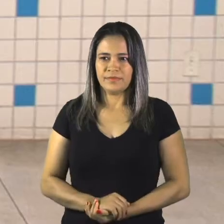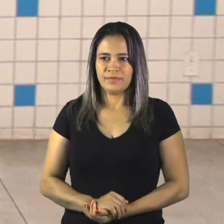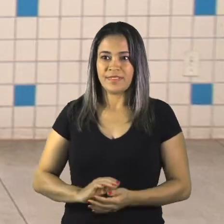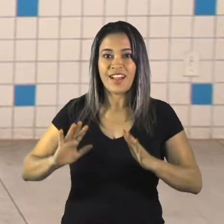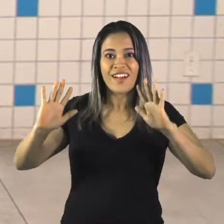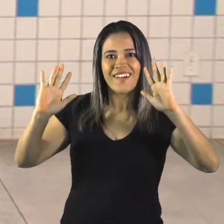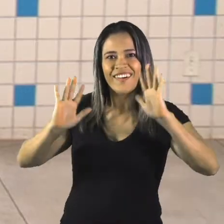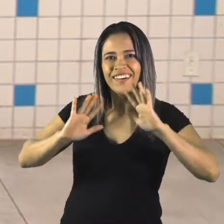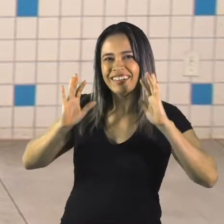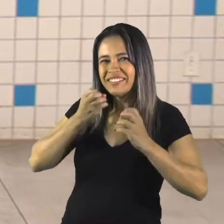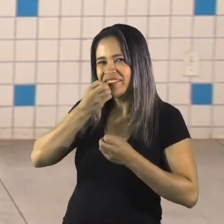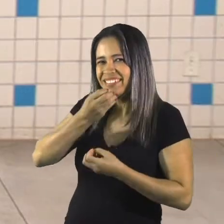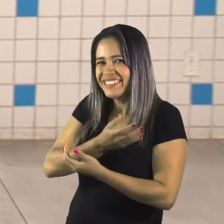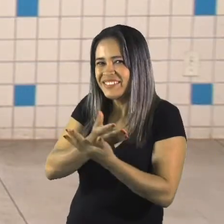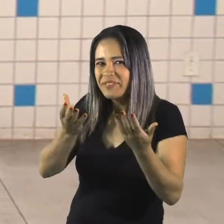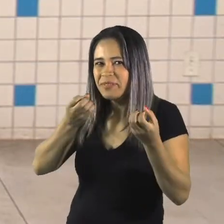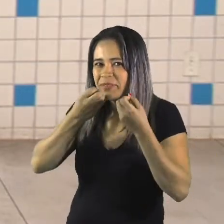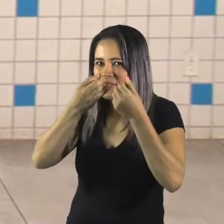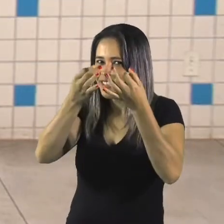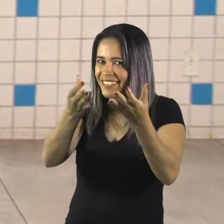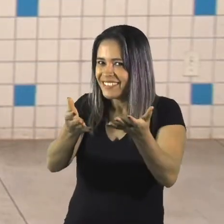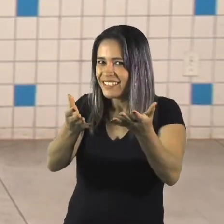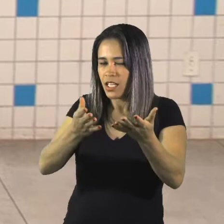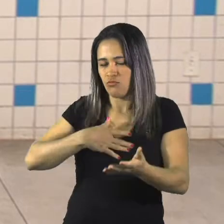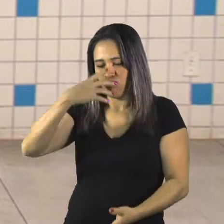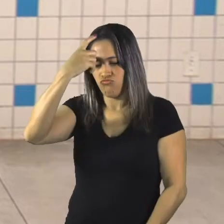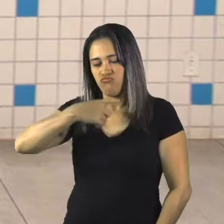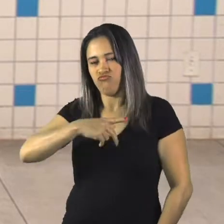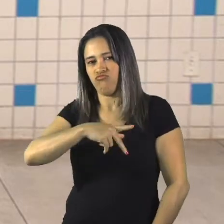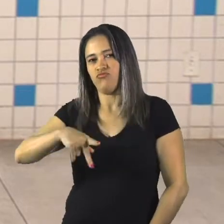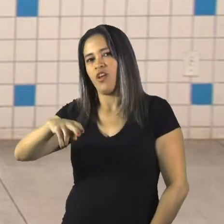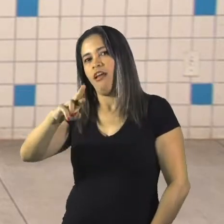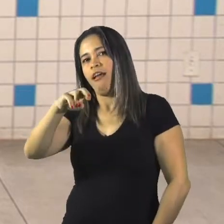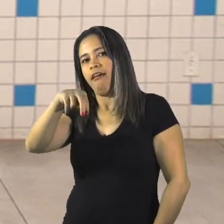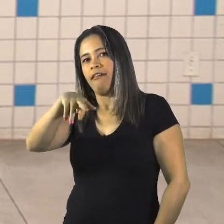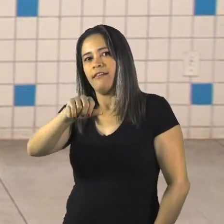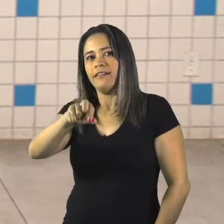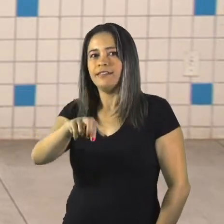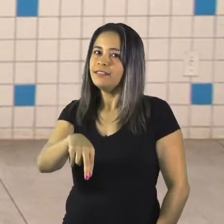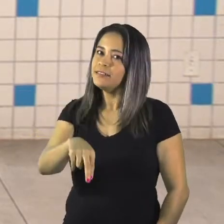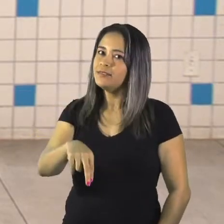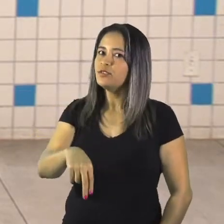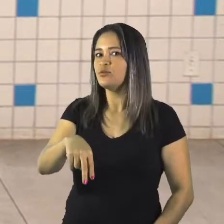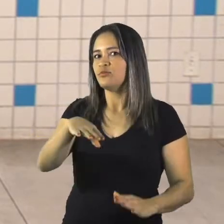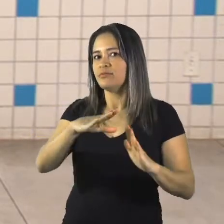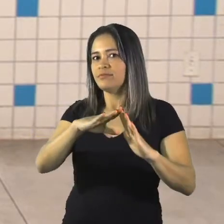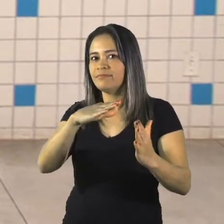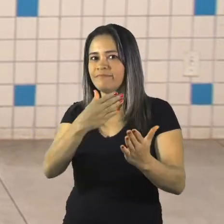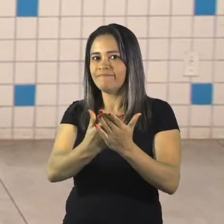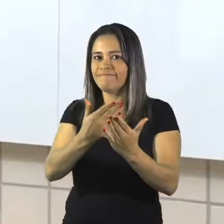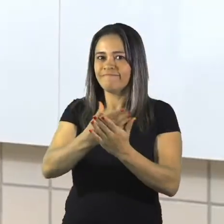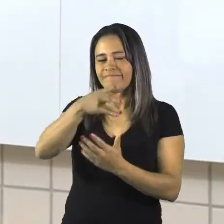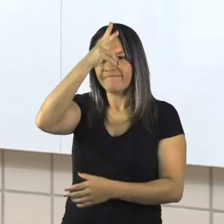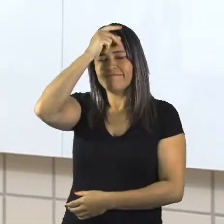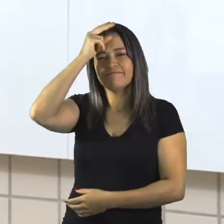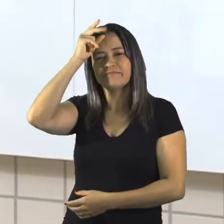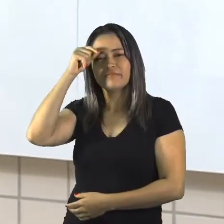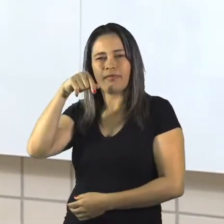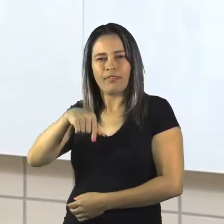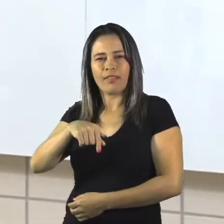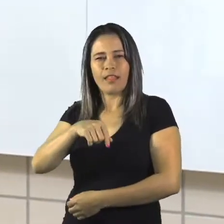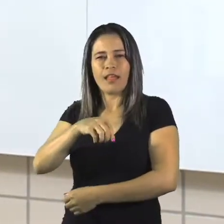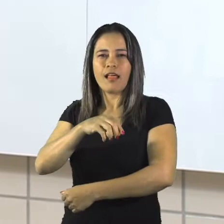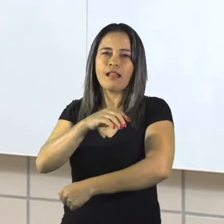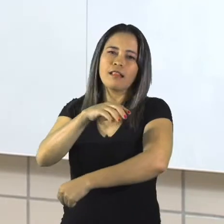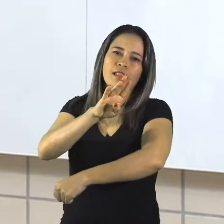Olá, galerinha, tudo bem com vocês? Eu sou o professor Renan, sou professor da Rede Municipal de Educação, sou professor lá na Escola de Tempo